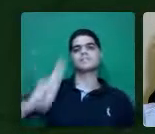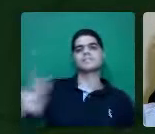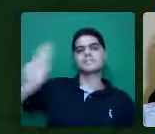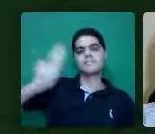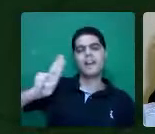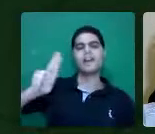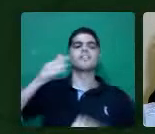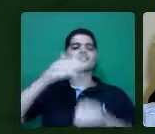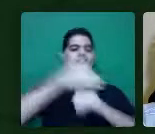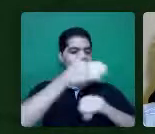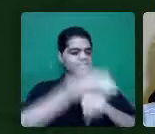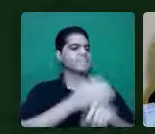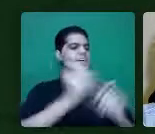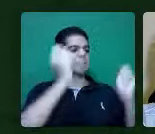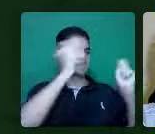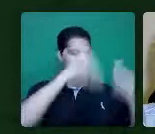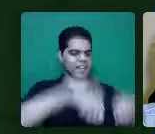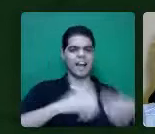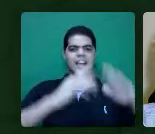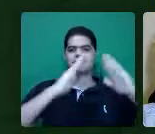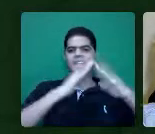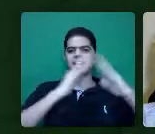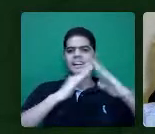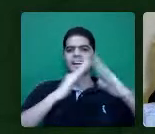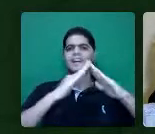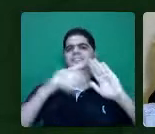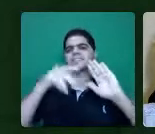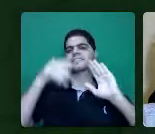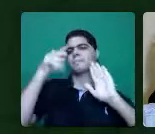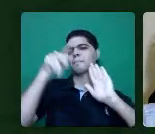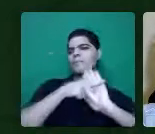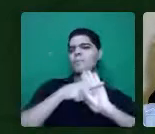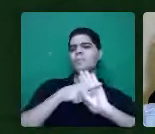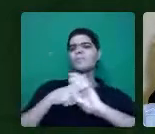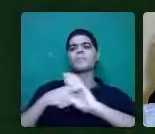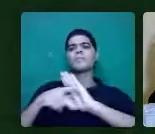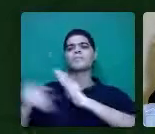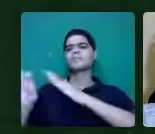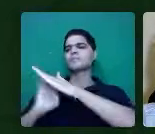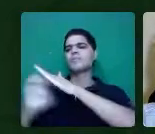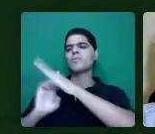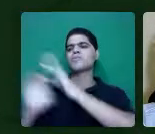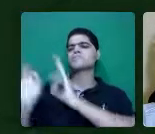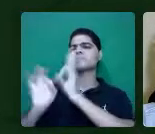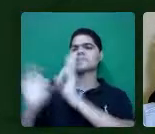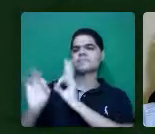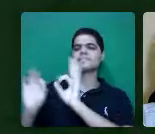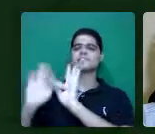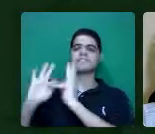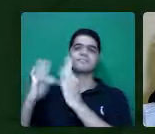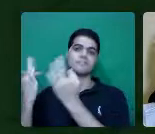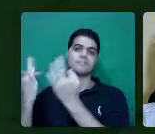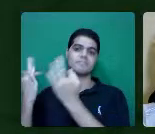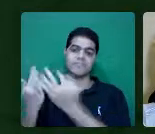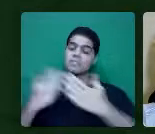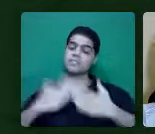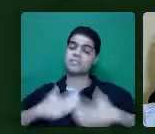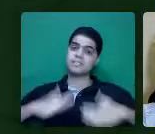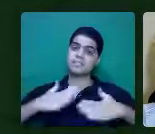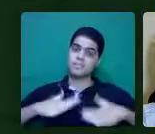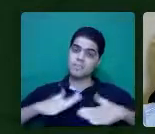na casa de vocês, no negócio da família. Então, é realmente um aprendizado muito legal e fiquem tranquilos que a gente vai